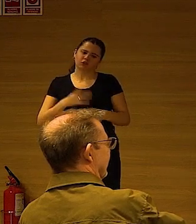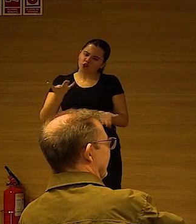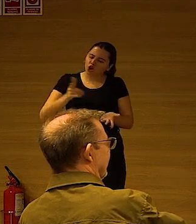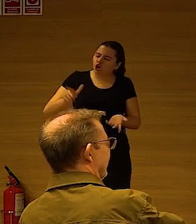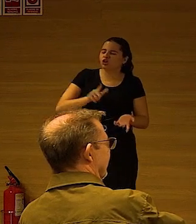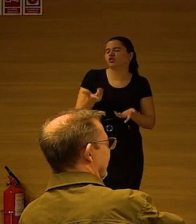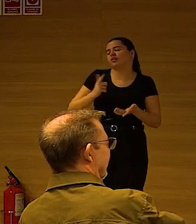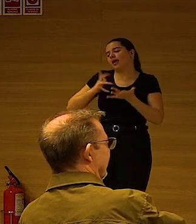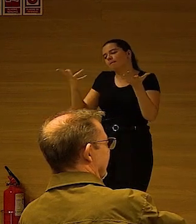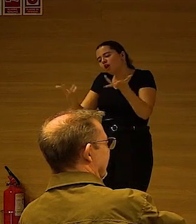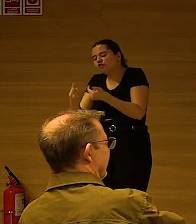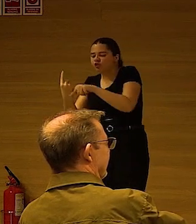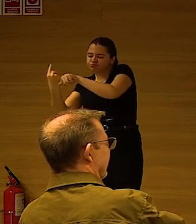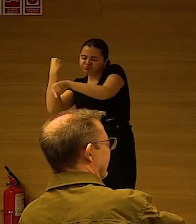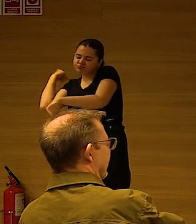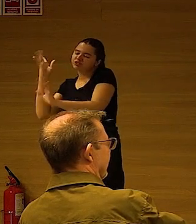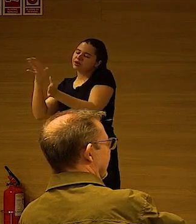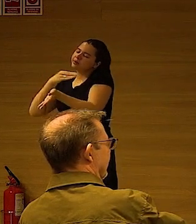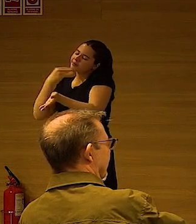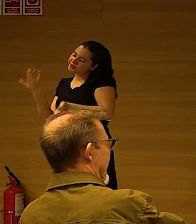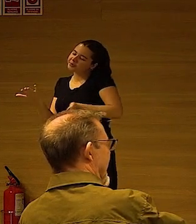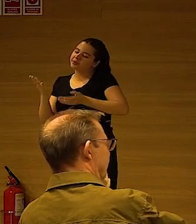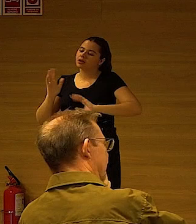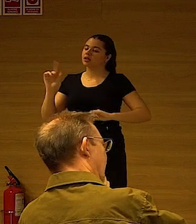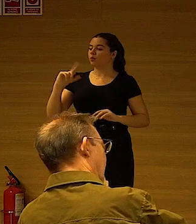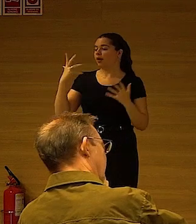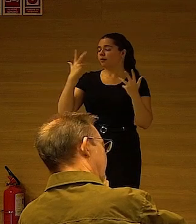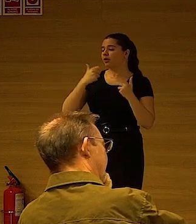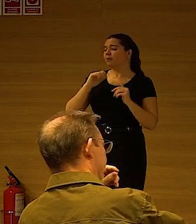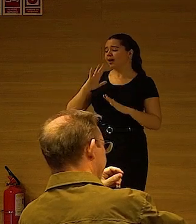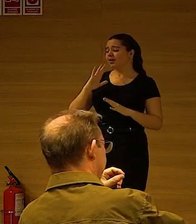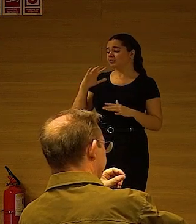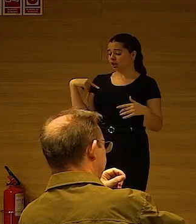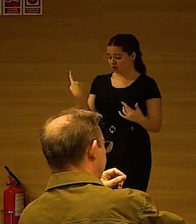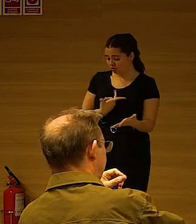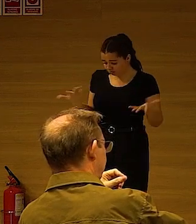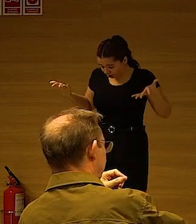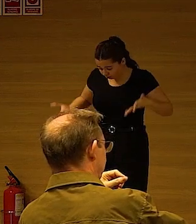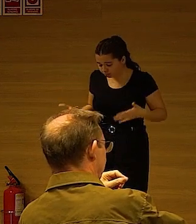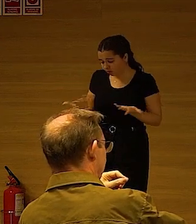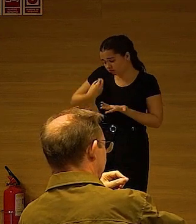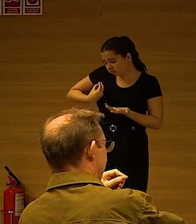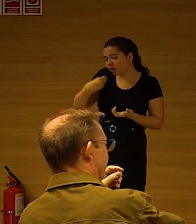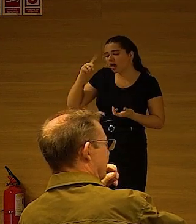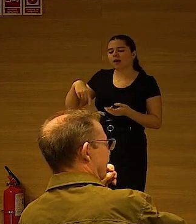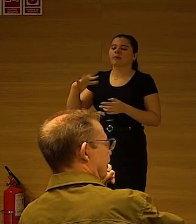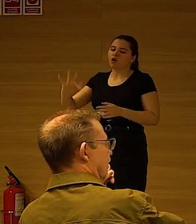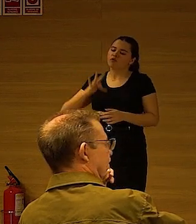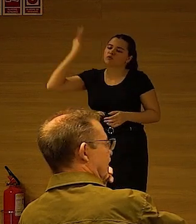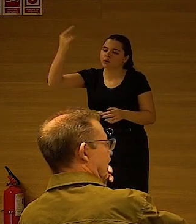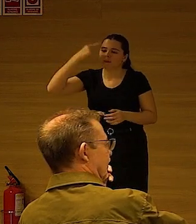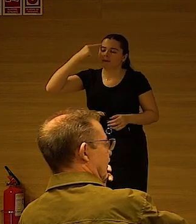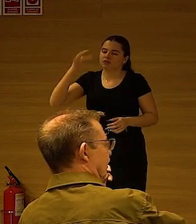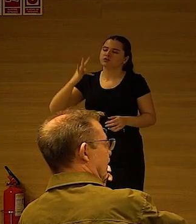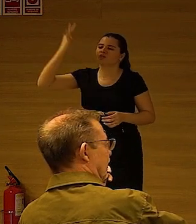que são maravilhosos, devam não ser lidos. Mas nós estamos aqui fazendo o mundo acontecer também. Que